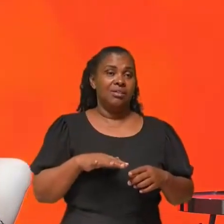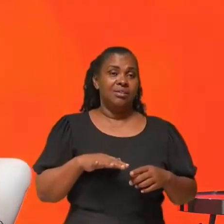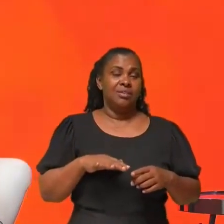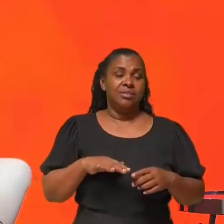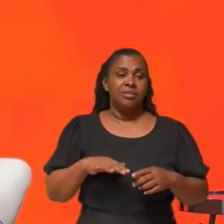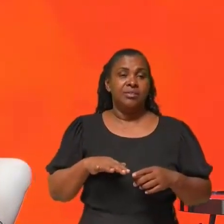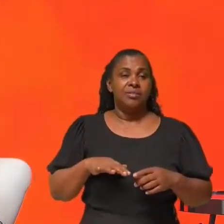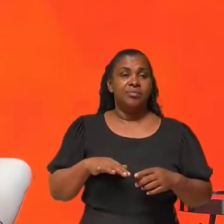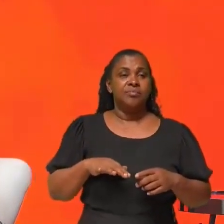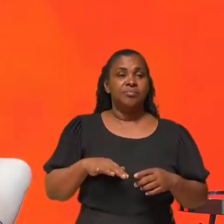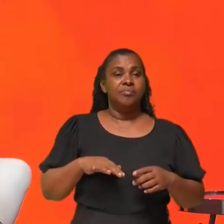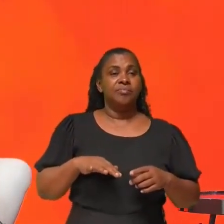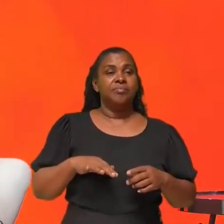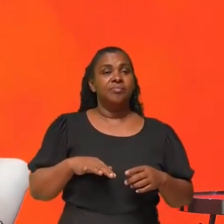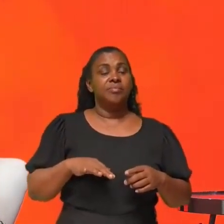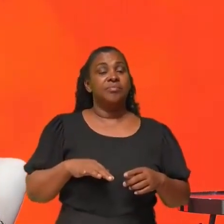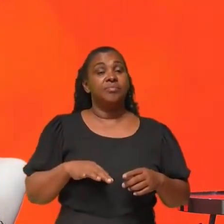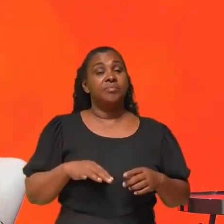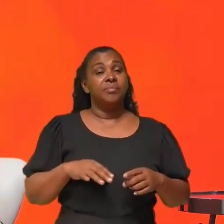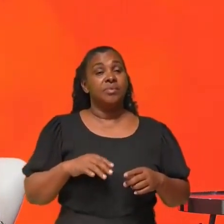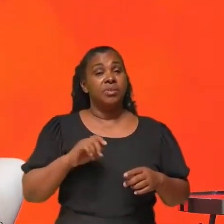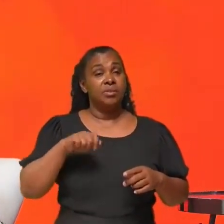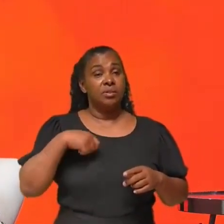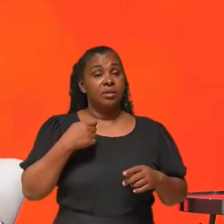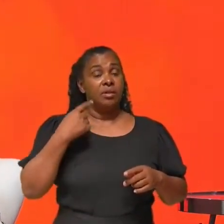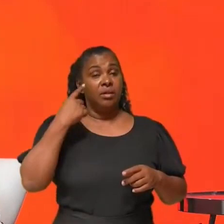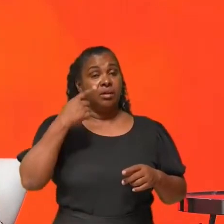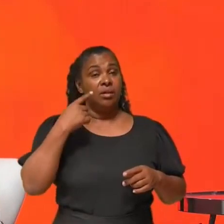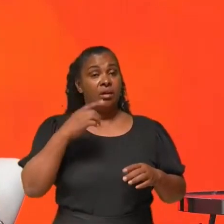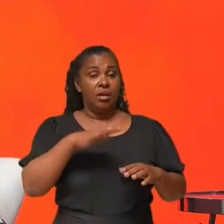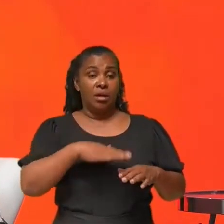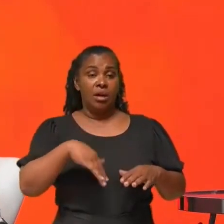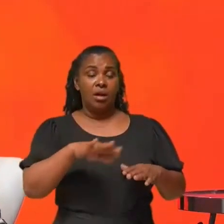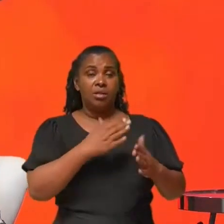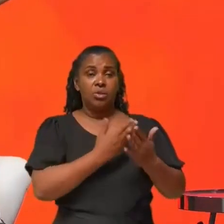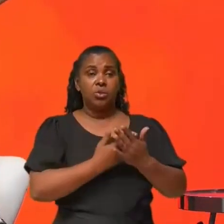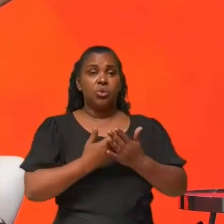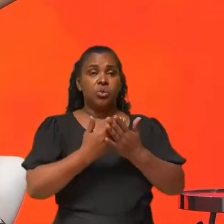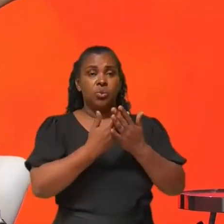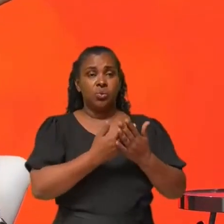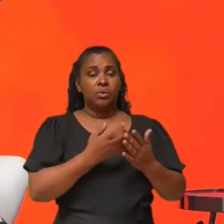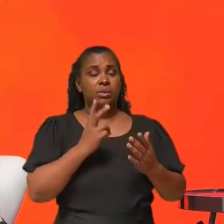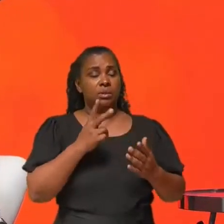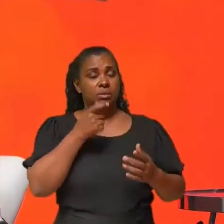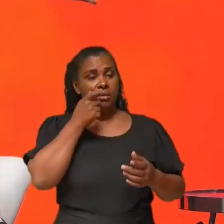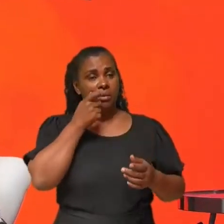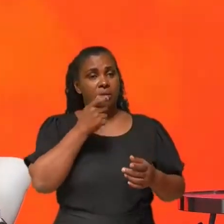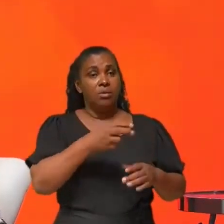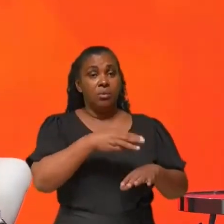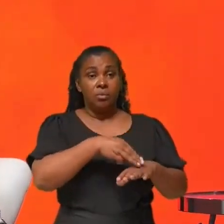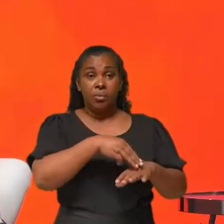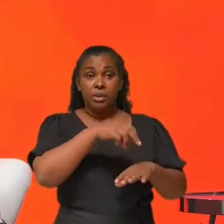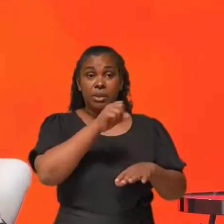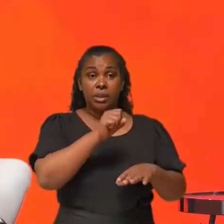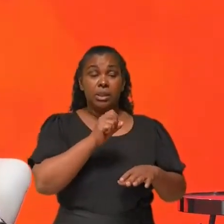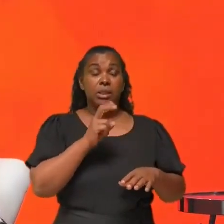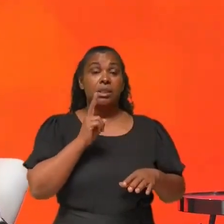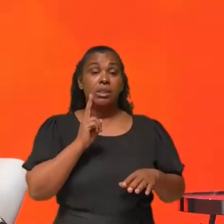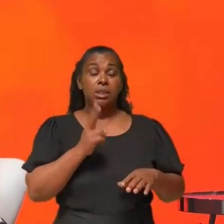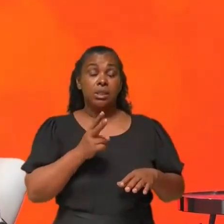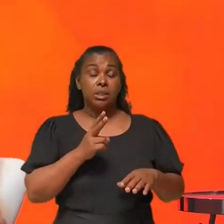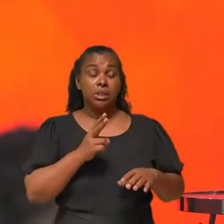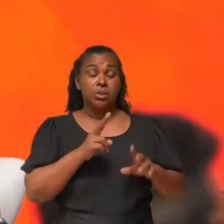Apesar de ser advogada como área de estudo, sempre me interessei, né? Meu mestrado foi sobre coronelismo eletrônico, que é